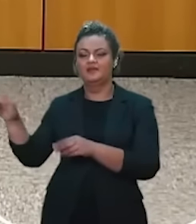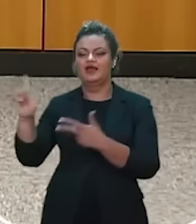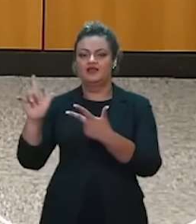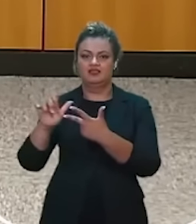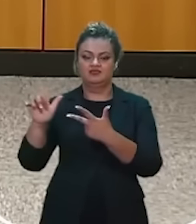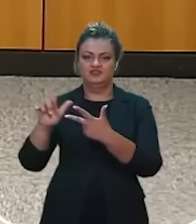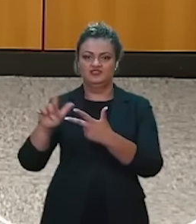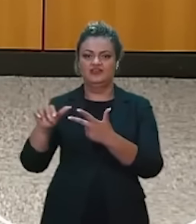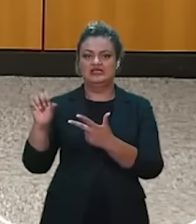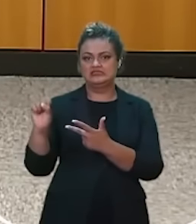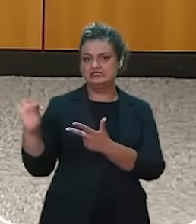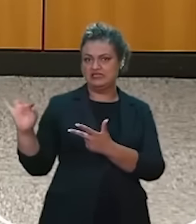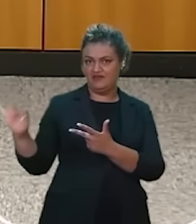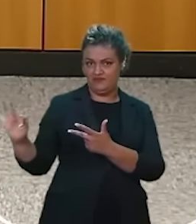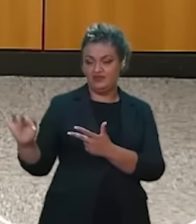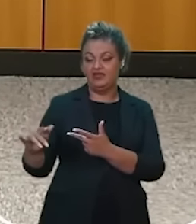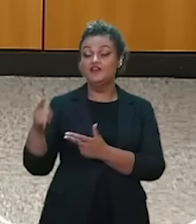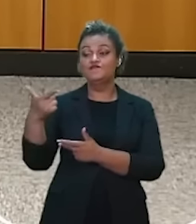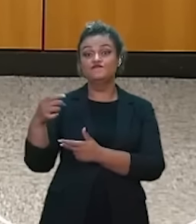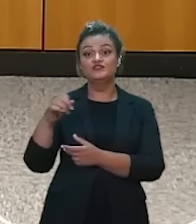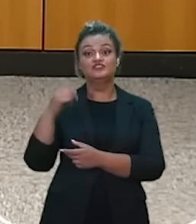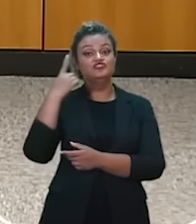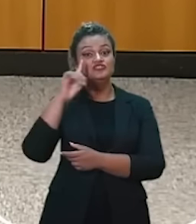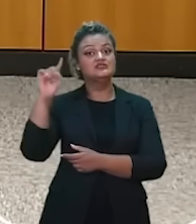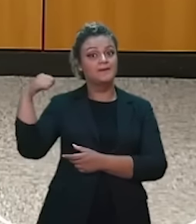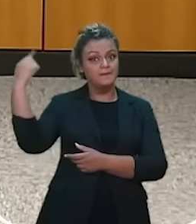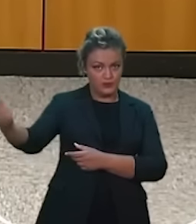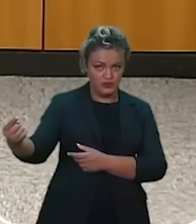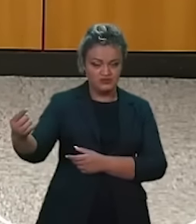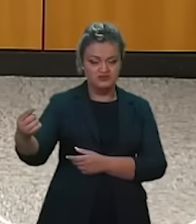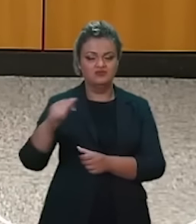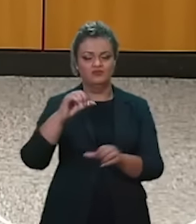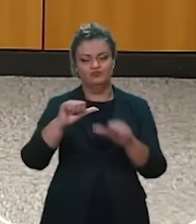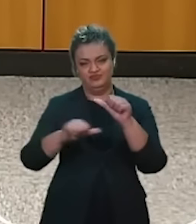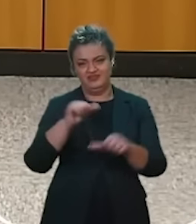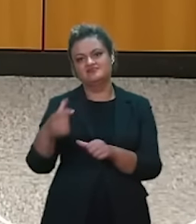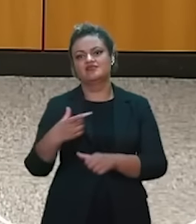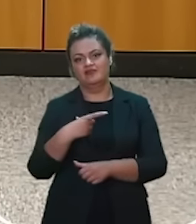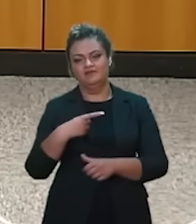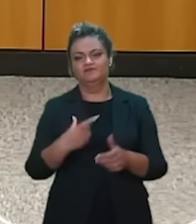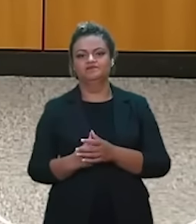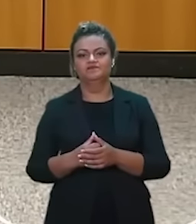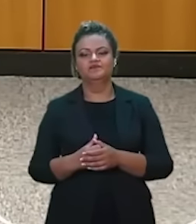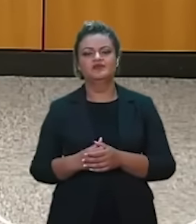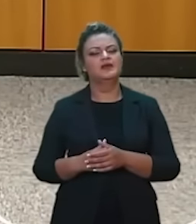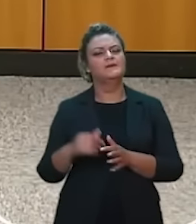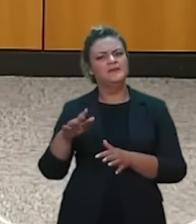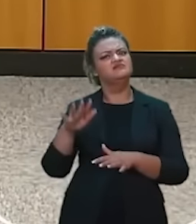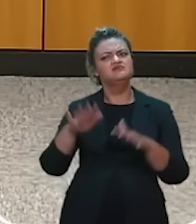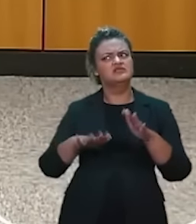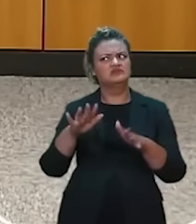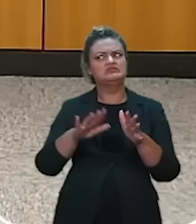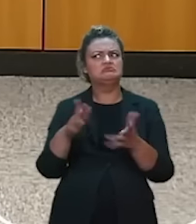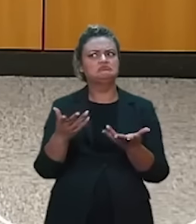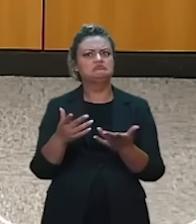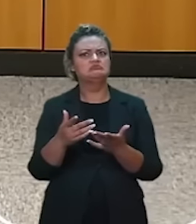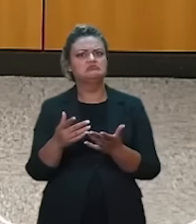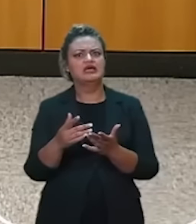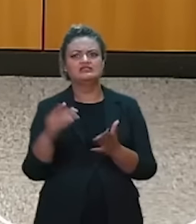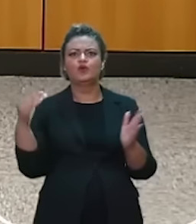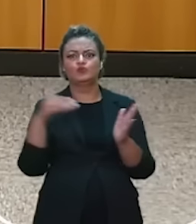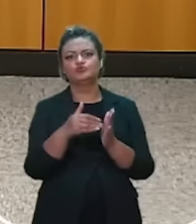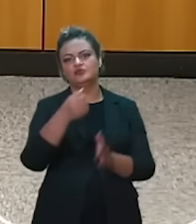aí 20 dias depois eu mudo de editoria novamente mas eh talvez essa seja portanto a nossa última